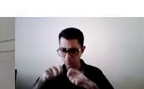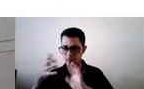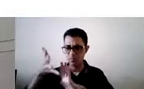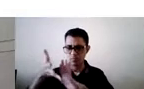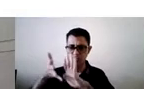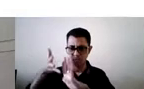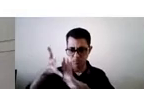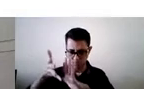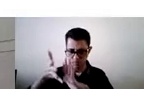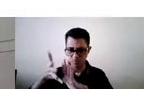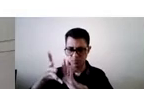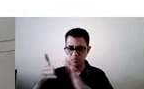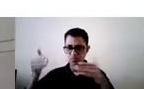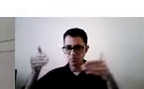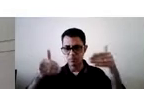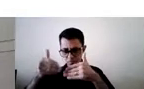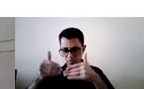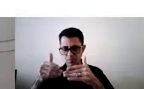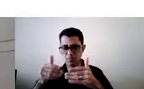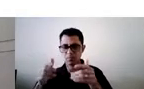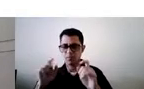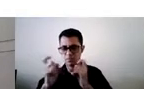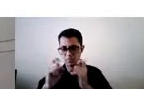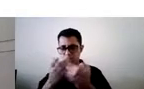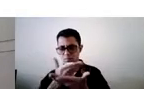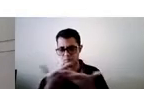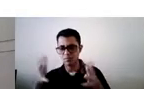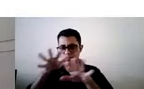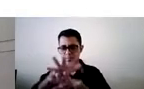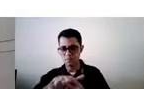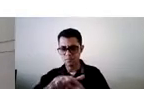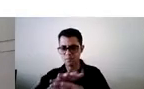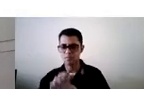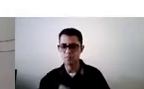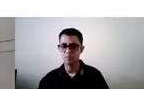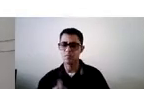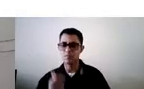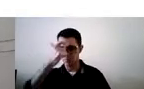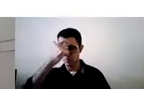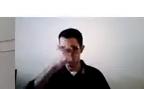possa estar participando desse ATPC inclusivo. Bom,